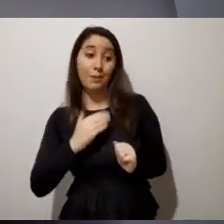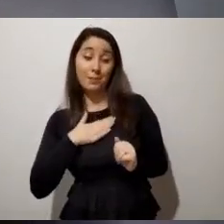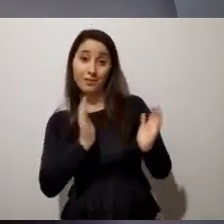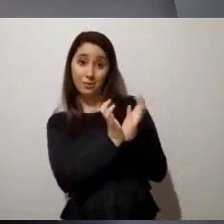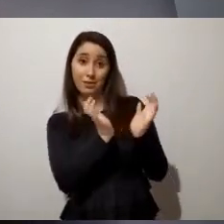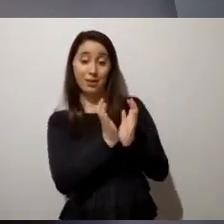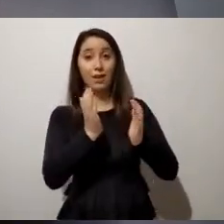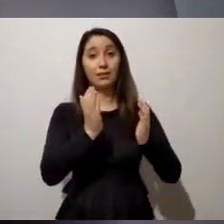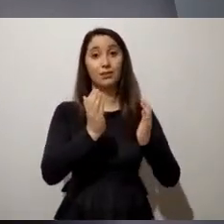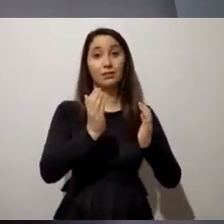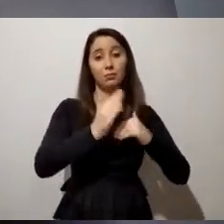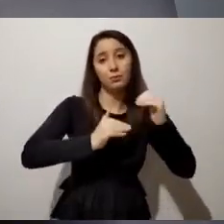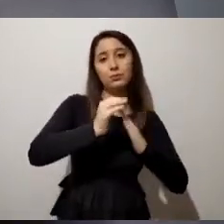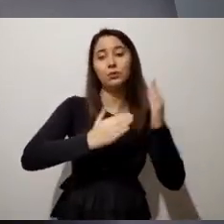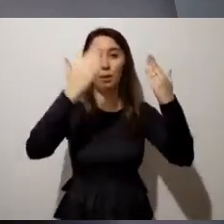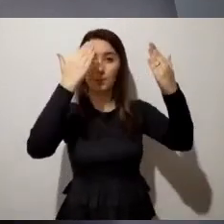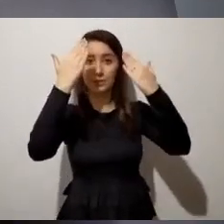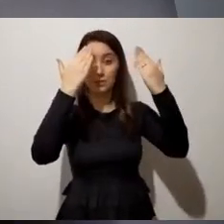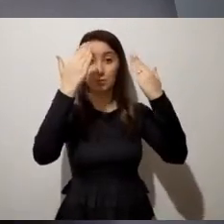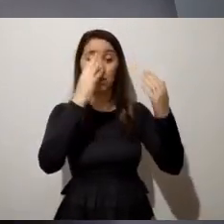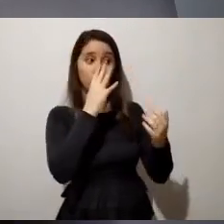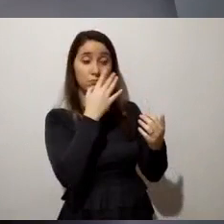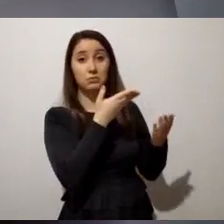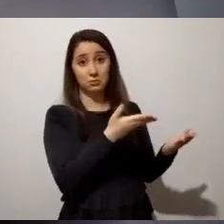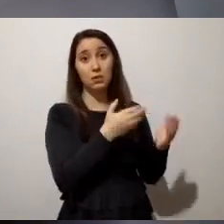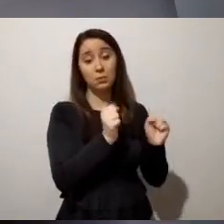trabalha nessa área e eu admiro muito o trabalho dela e recomendo